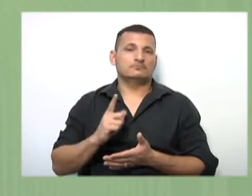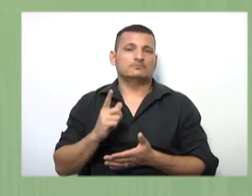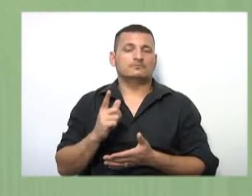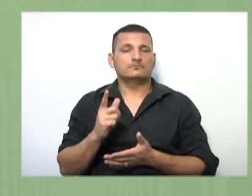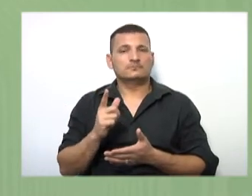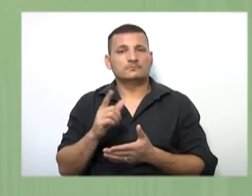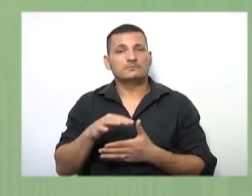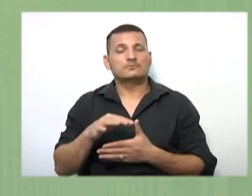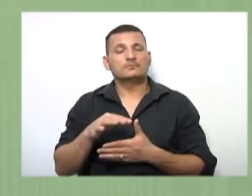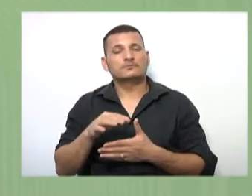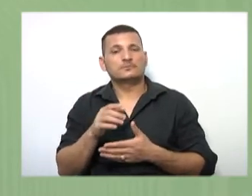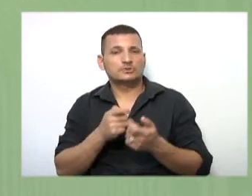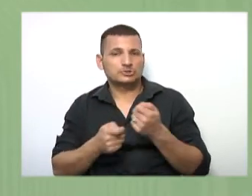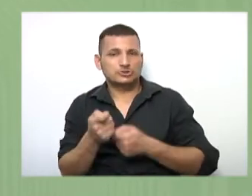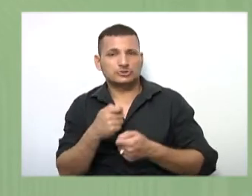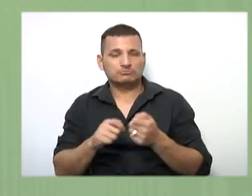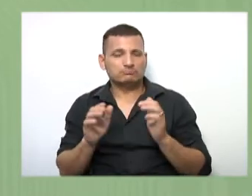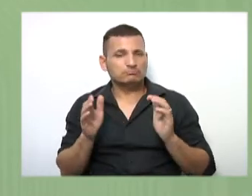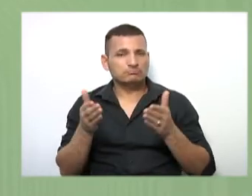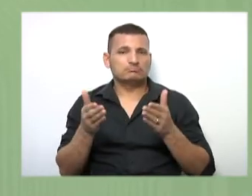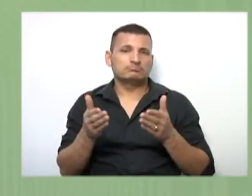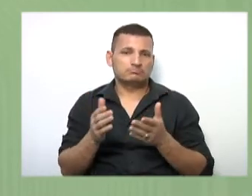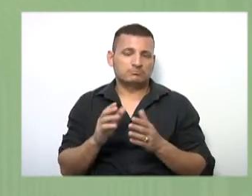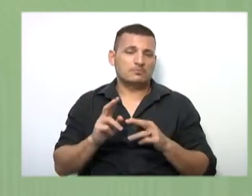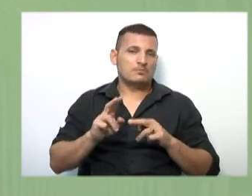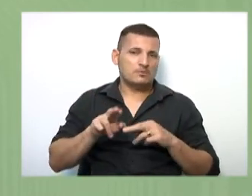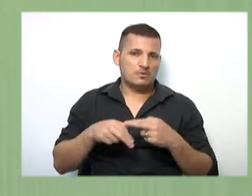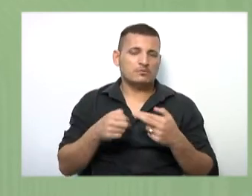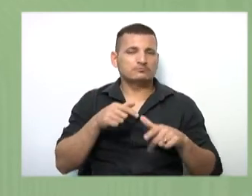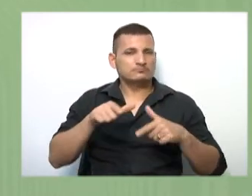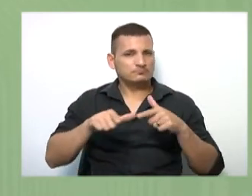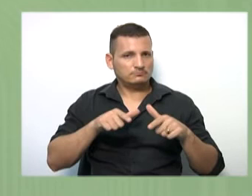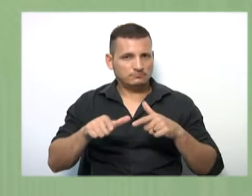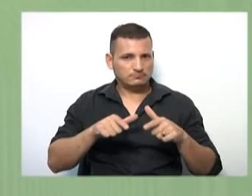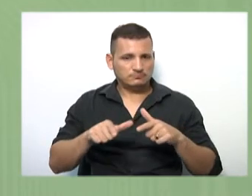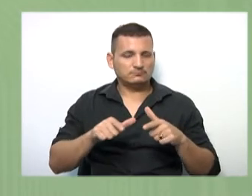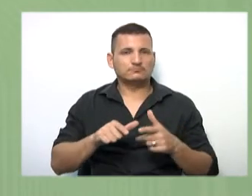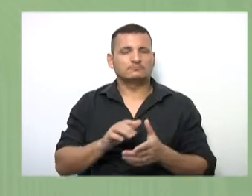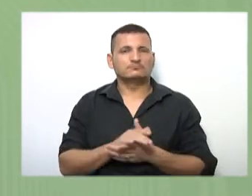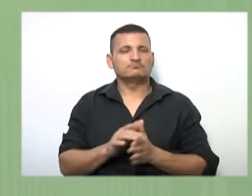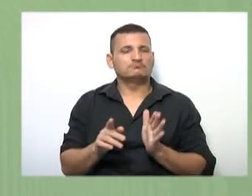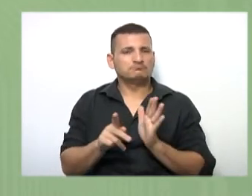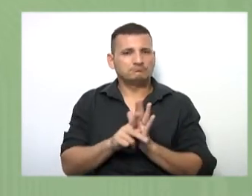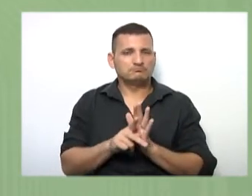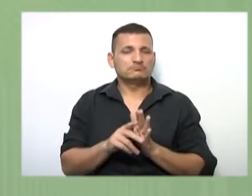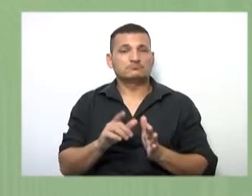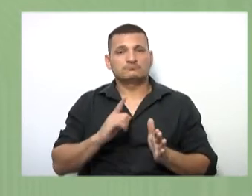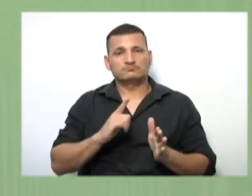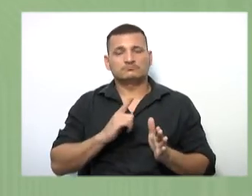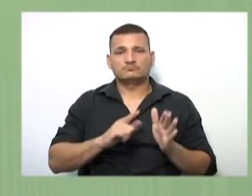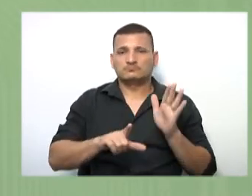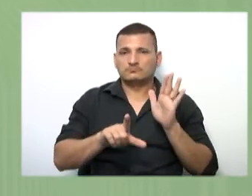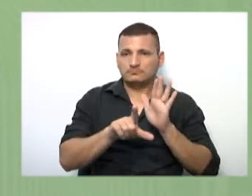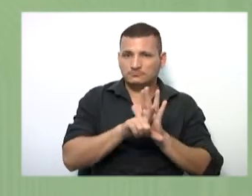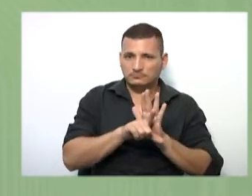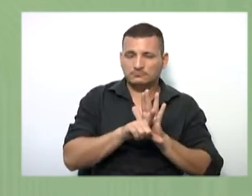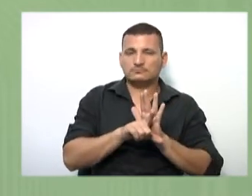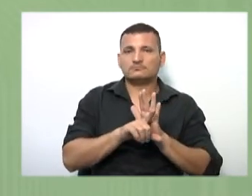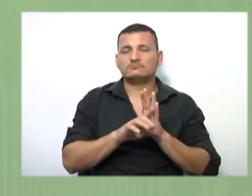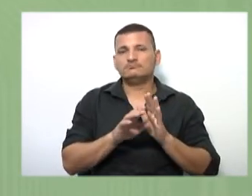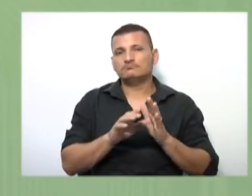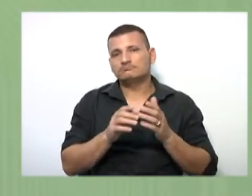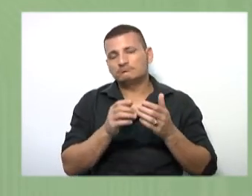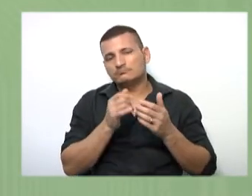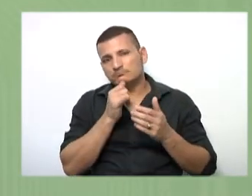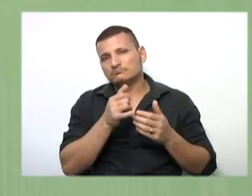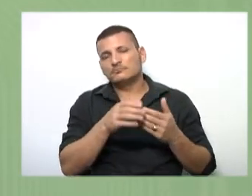específica, devido às particularidades dos serviços. Então, existem legislações específicas para transporte de